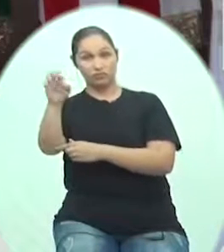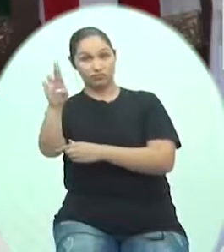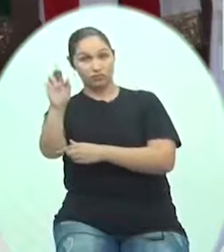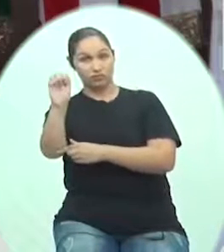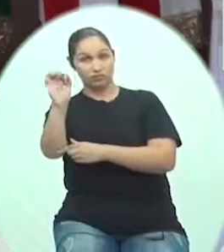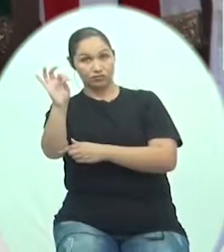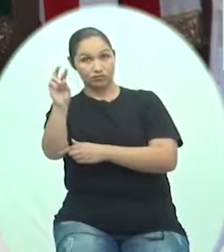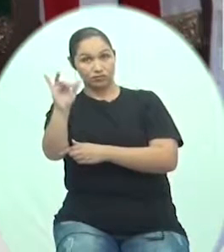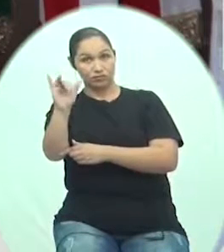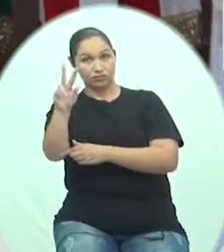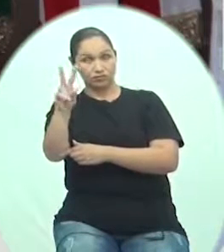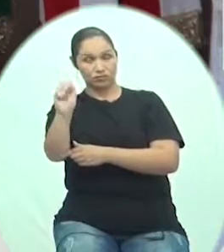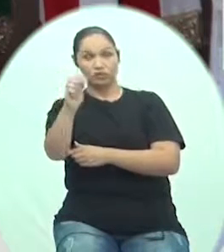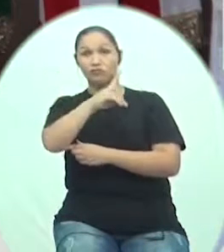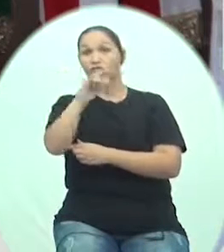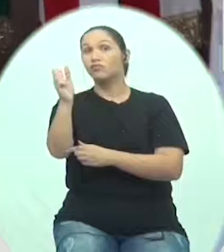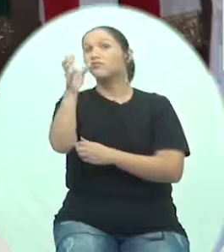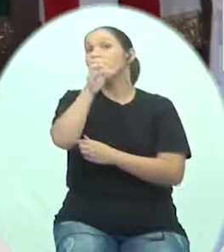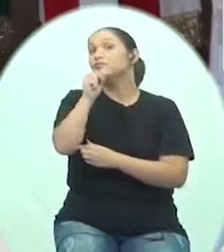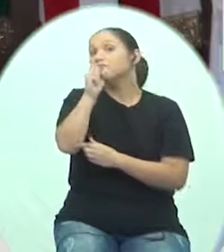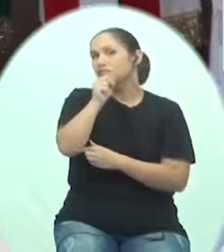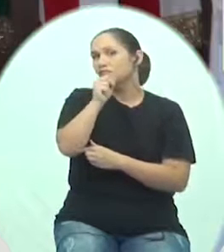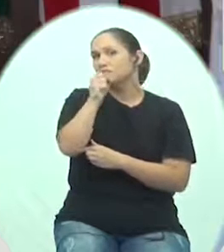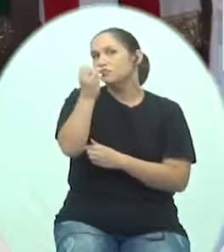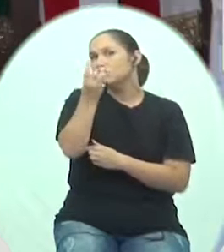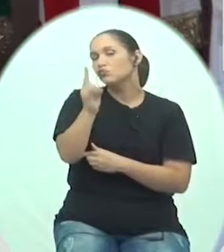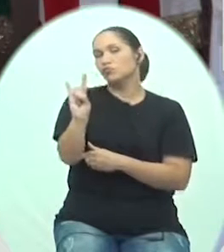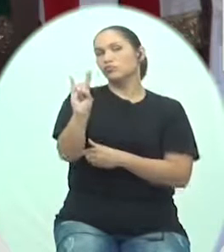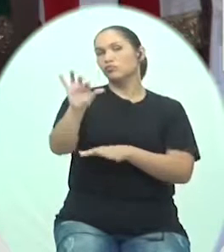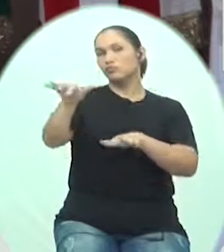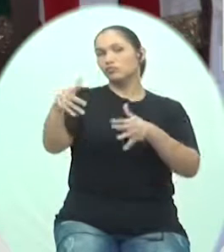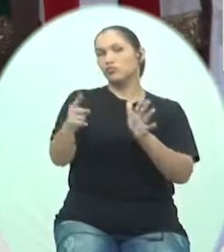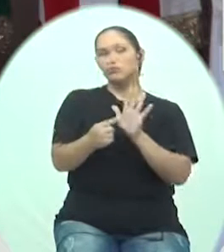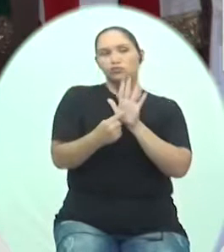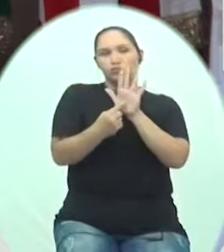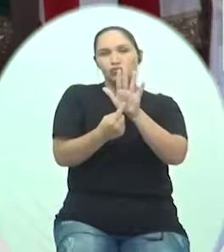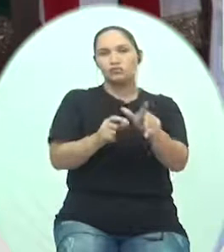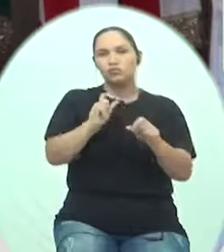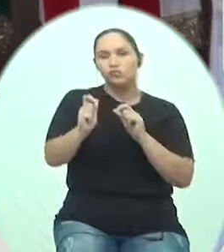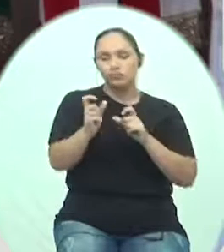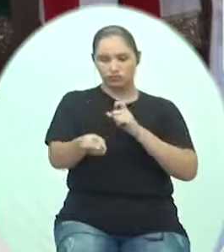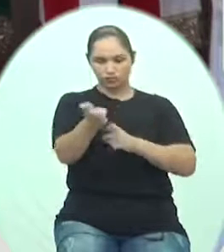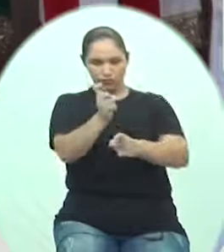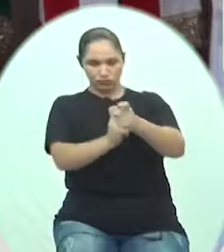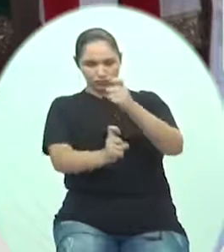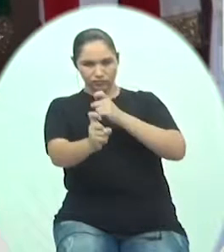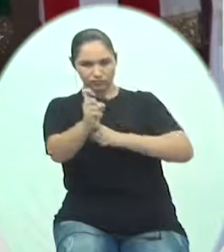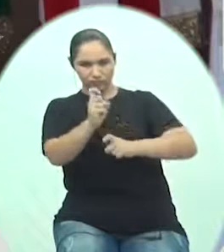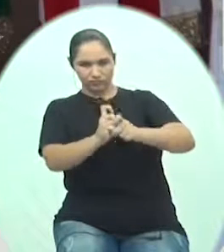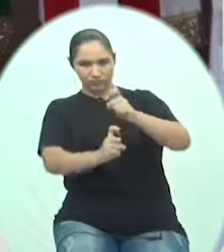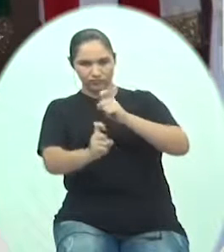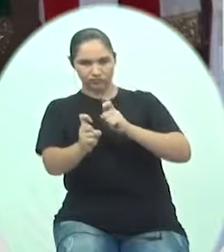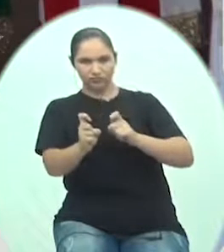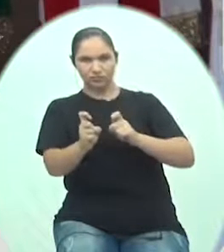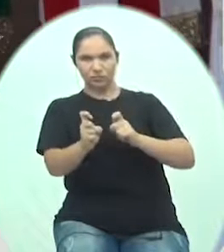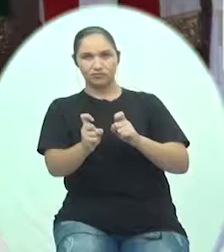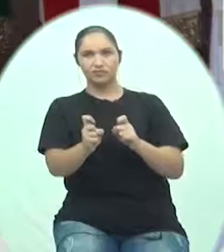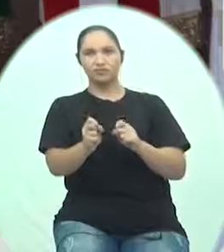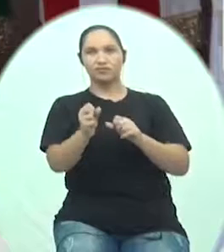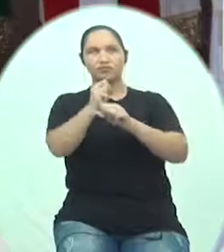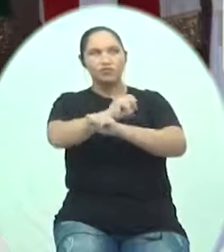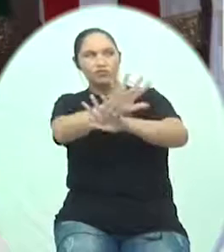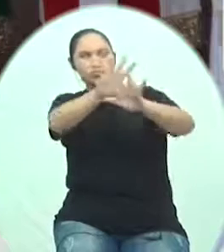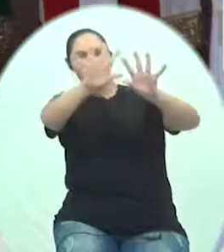se prevaleceu uma gestão com transparência que trabalha pro desenvolvimento do nosso Sul de Santa